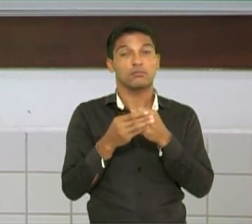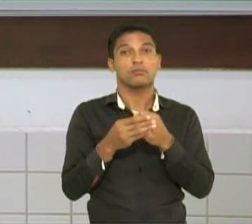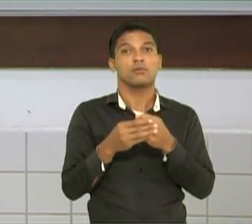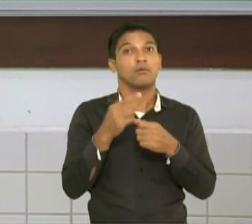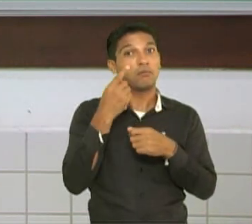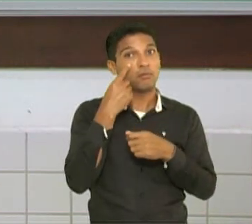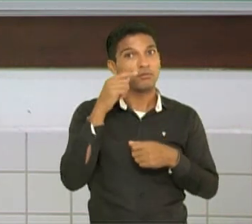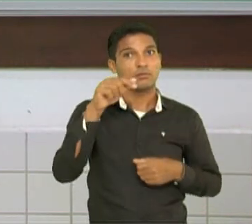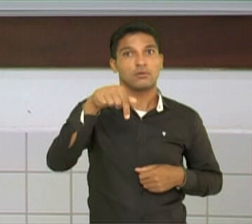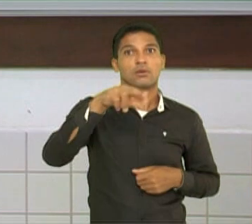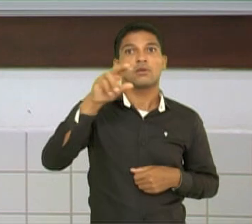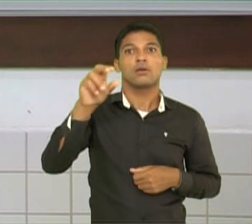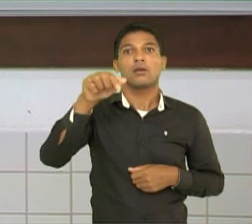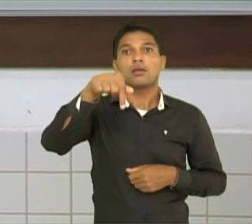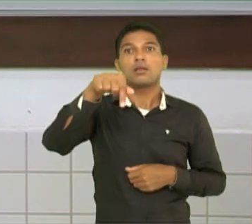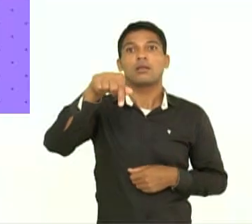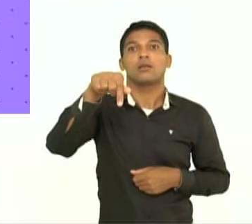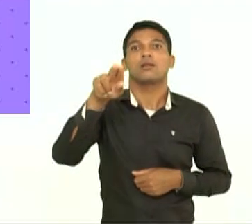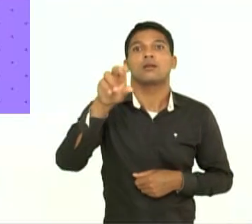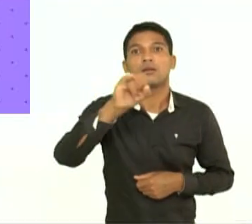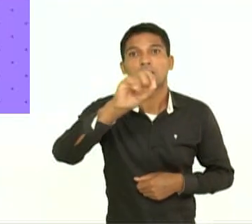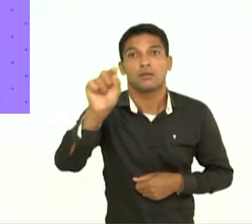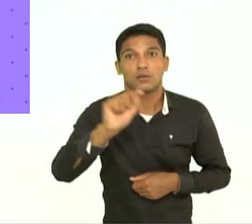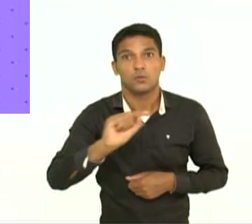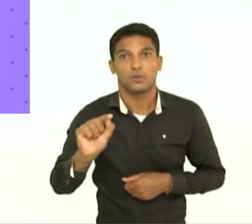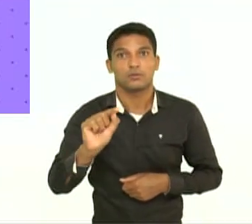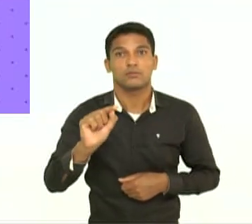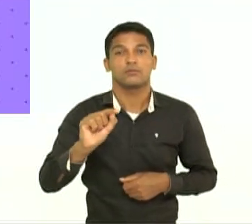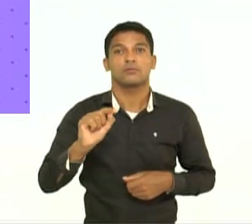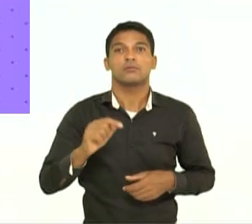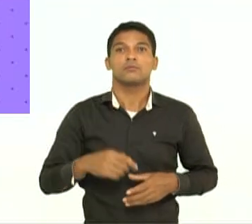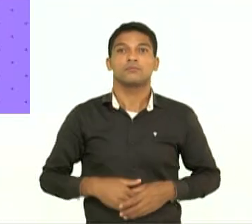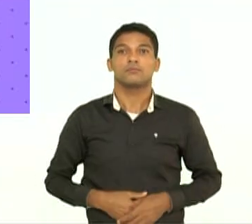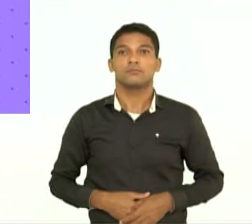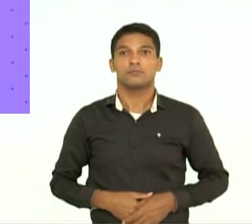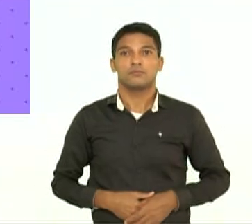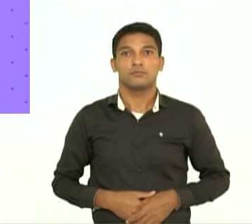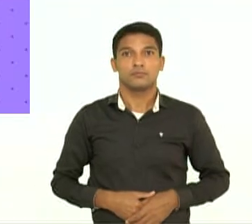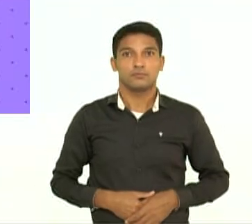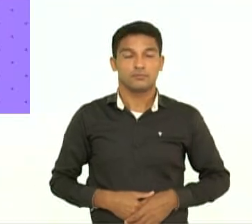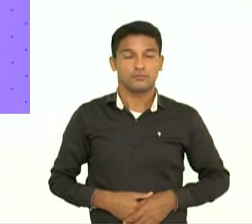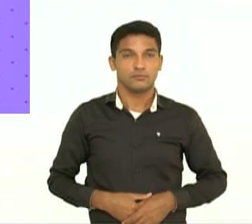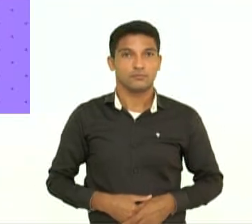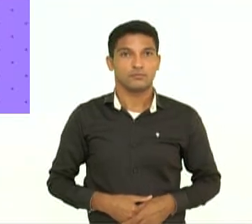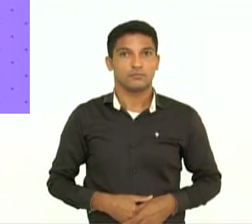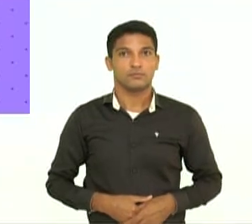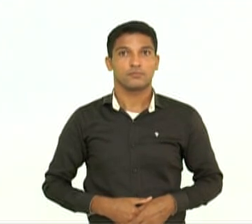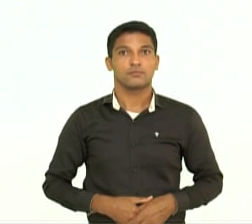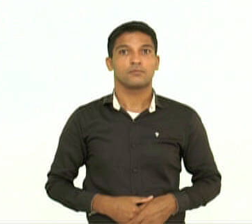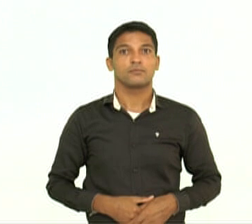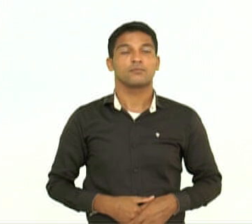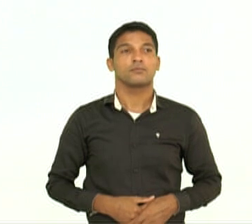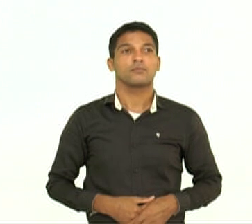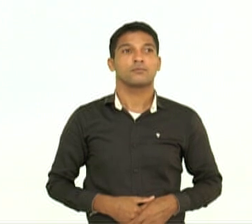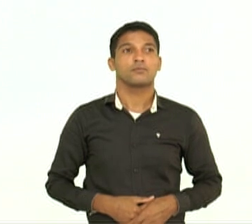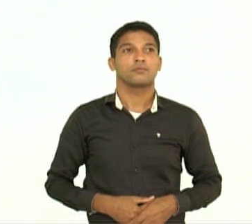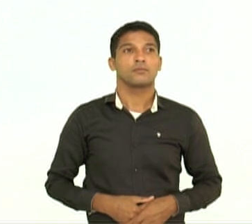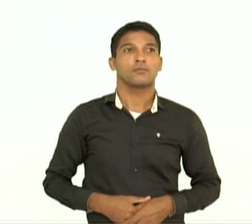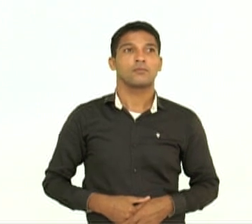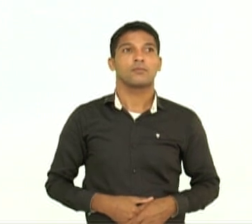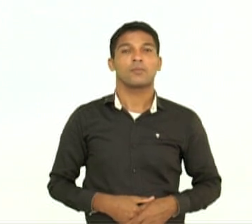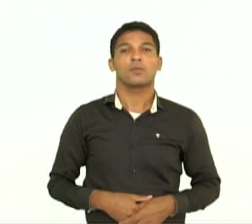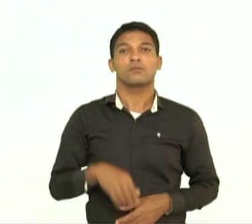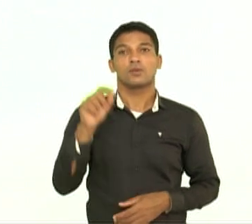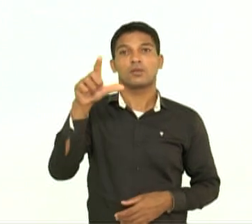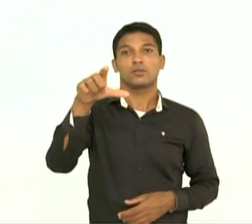para você ver aí, testar o que nós aprendemos em uma forma de atividade durante a aula de hoje. Então,